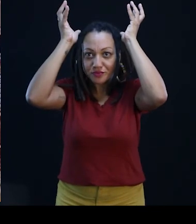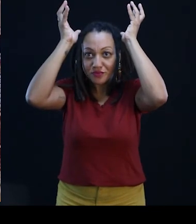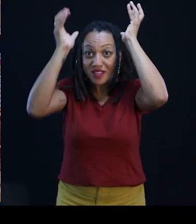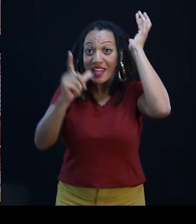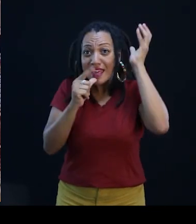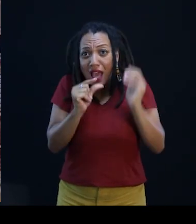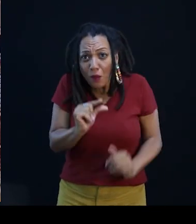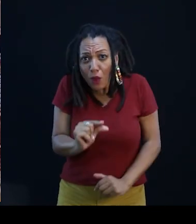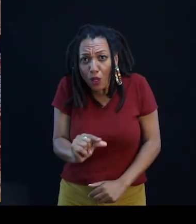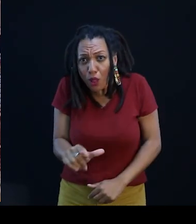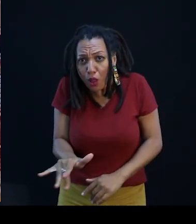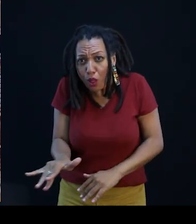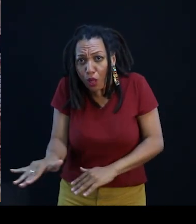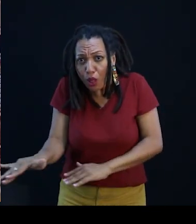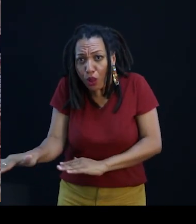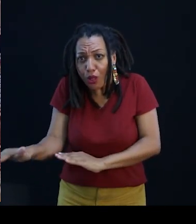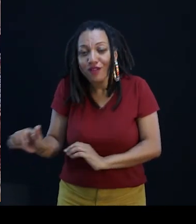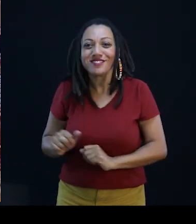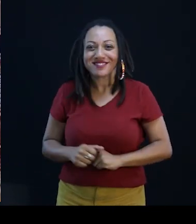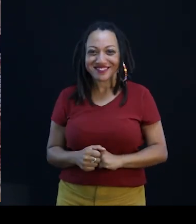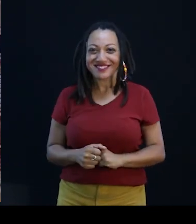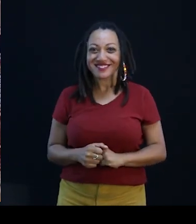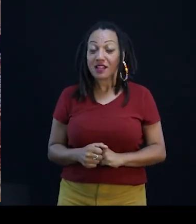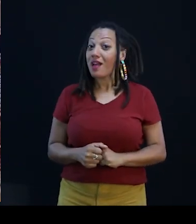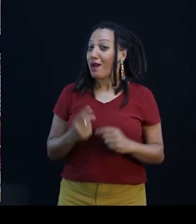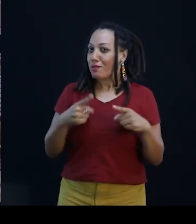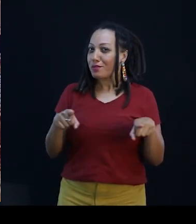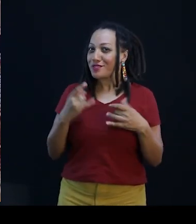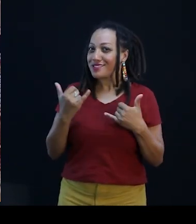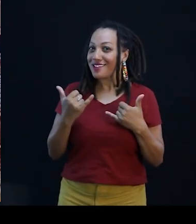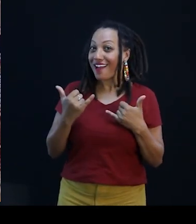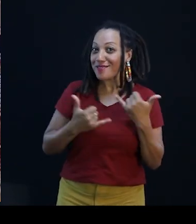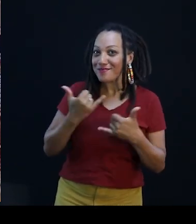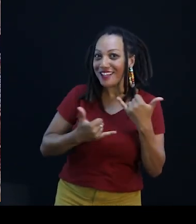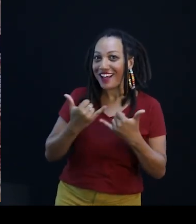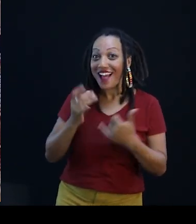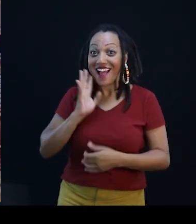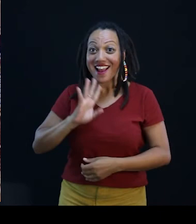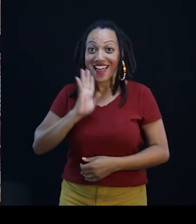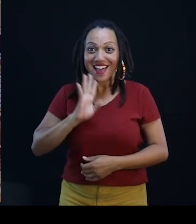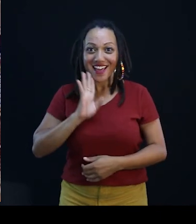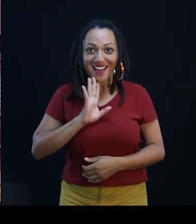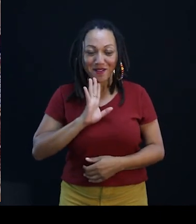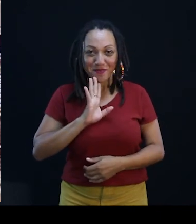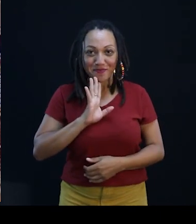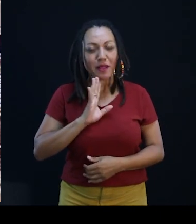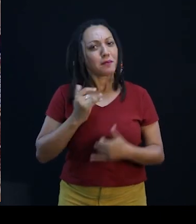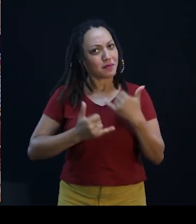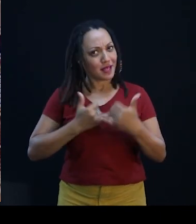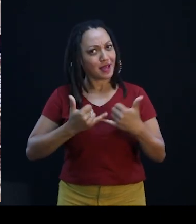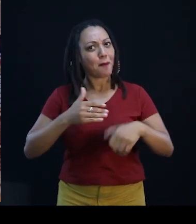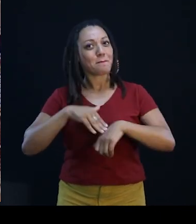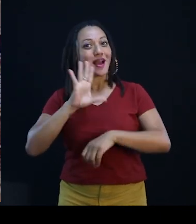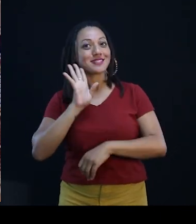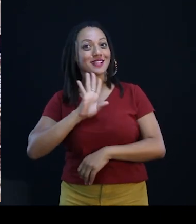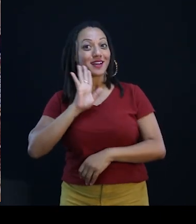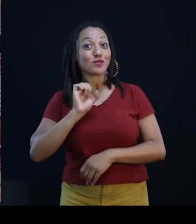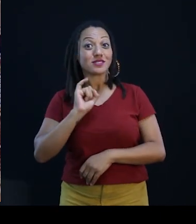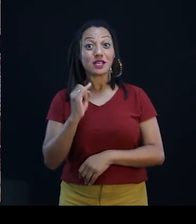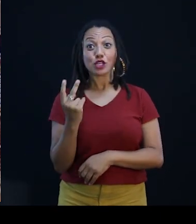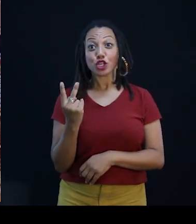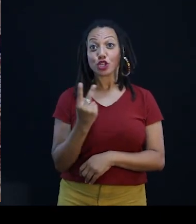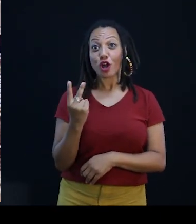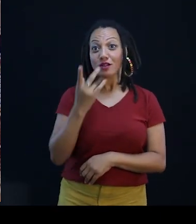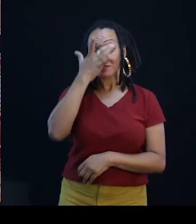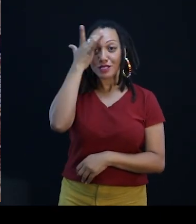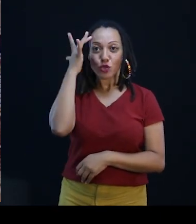água pequenininha. É uma música bem legal pra gente ir brincando, mas brincar é sempre mais legal quando tem dois,